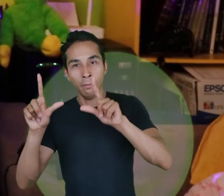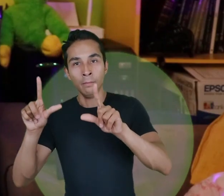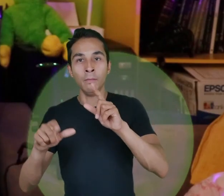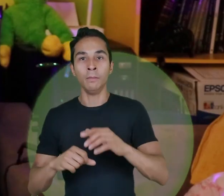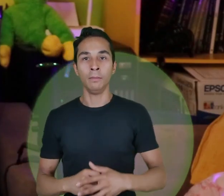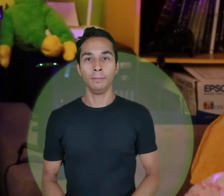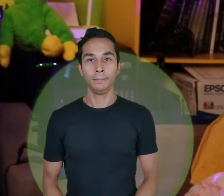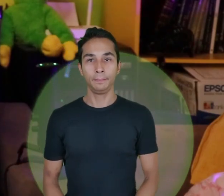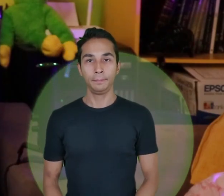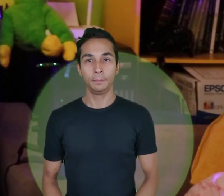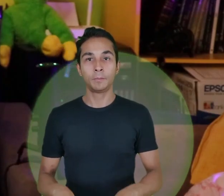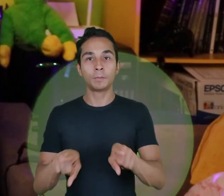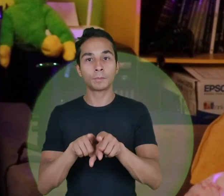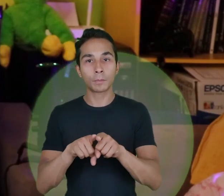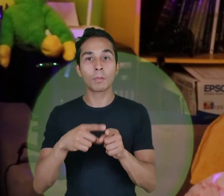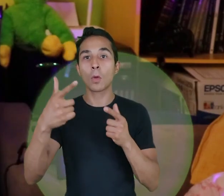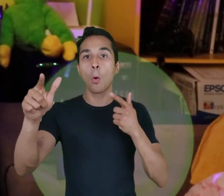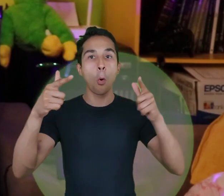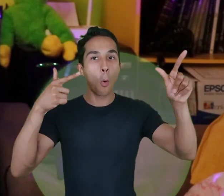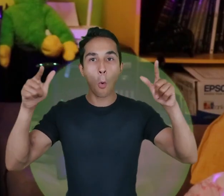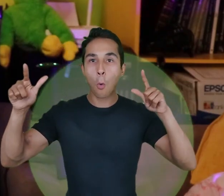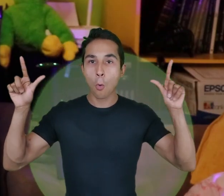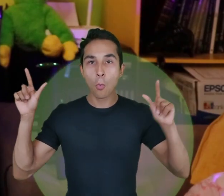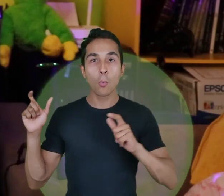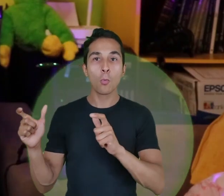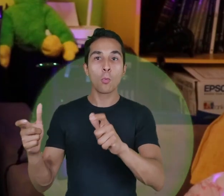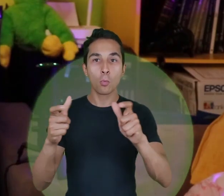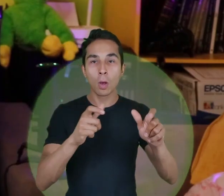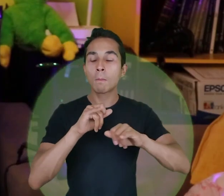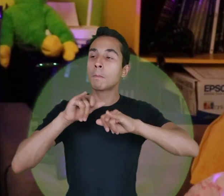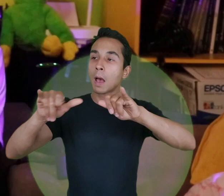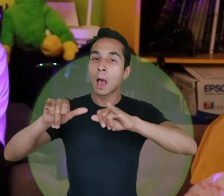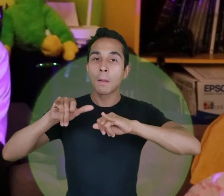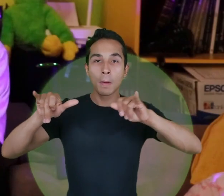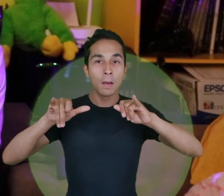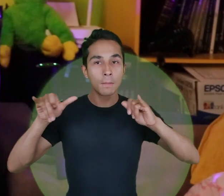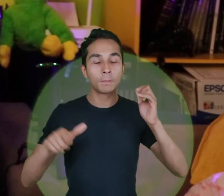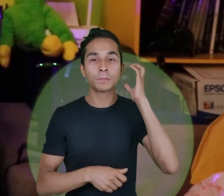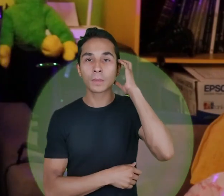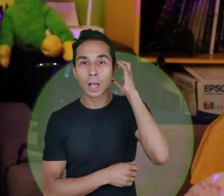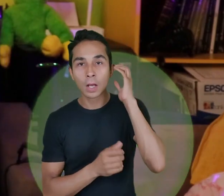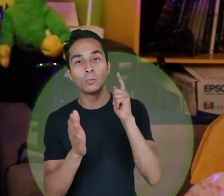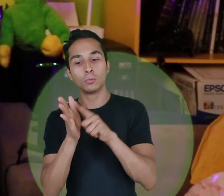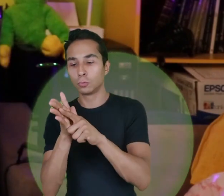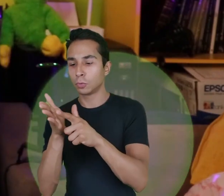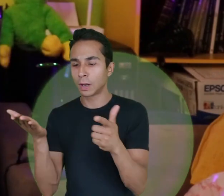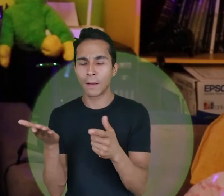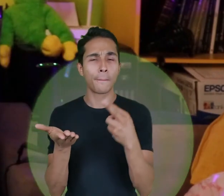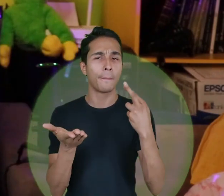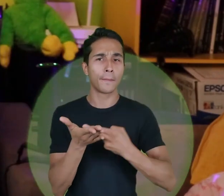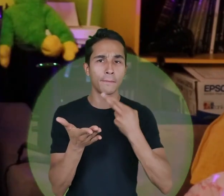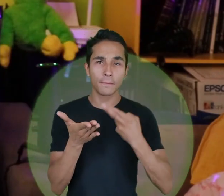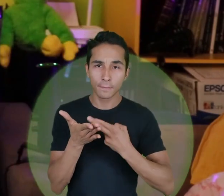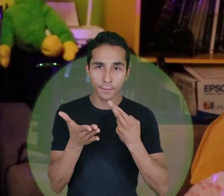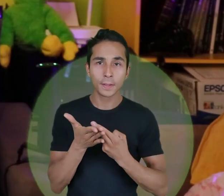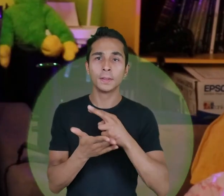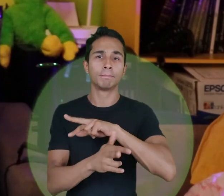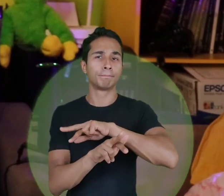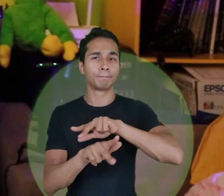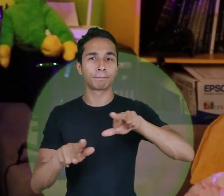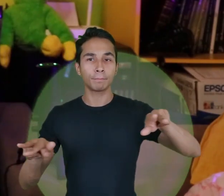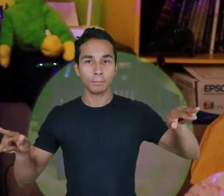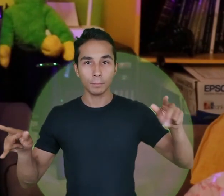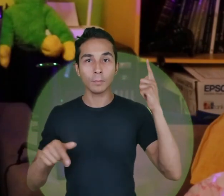televisão, furar outras bolhas, né, através do rádio, do jornal, da revista, enfim, alcançar